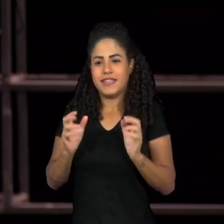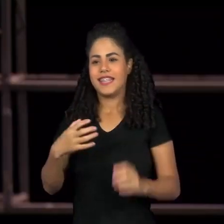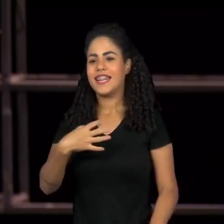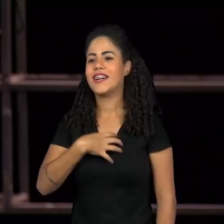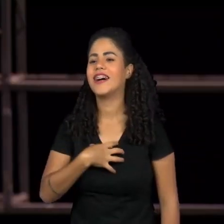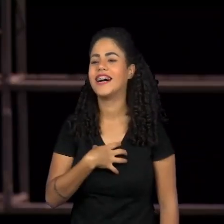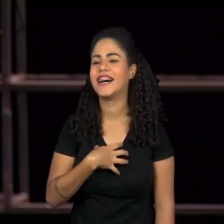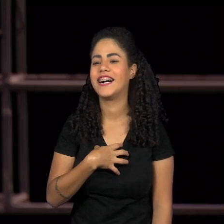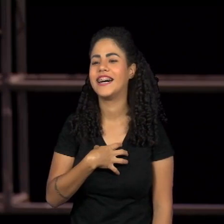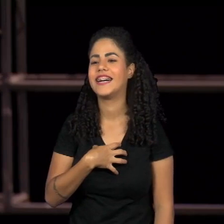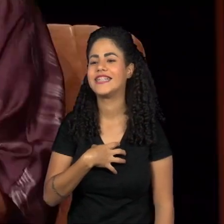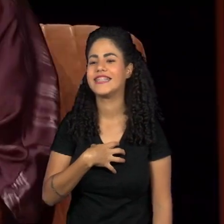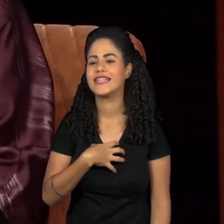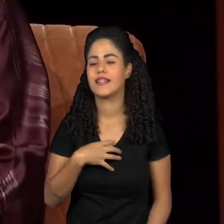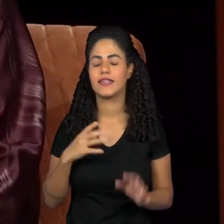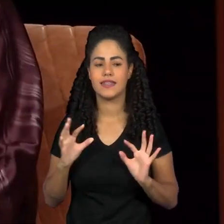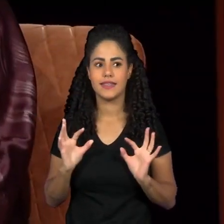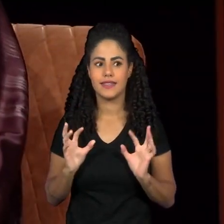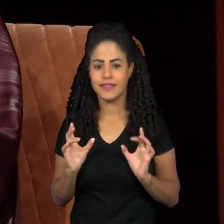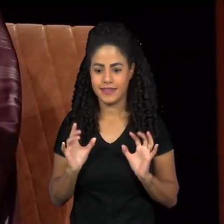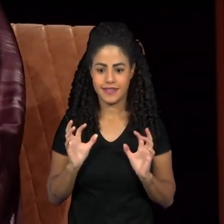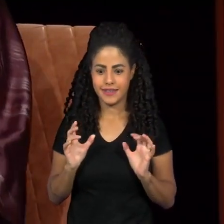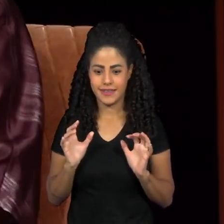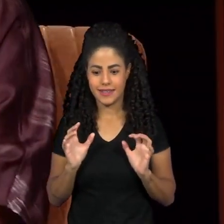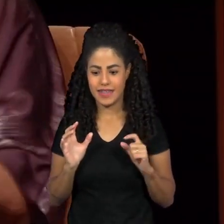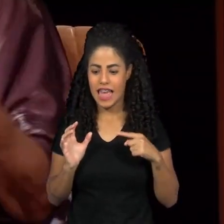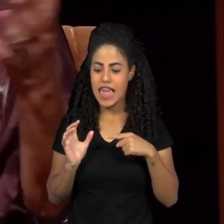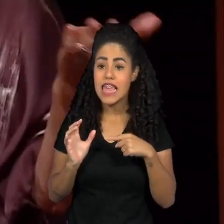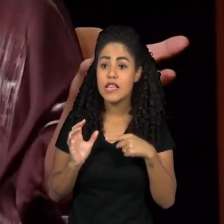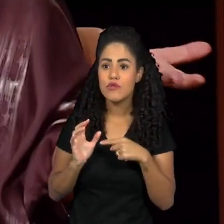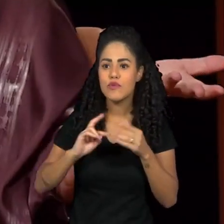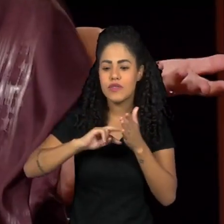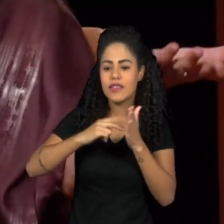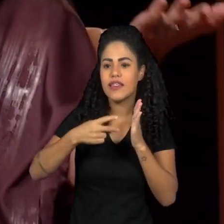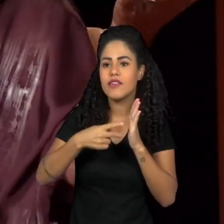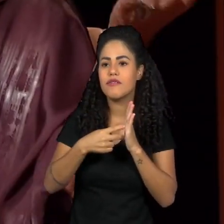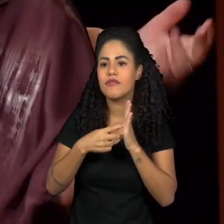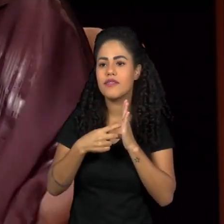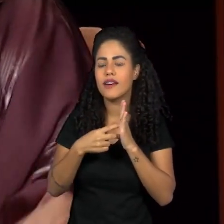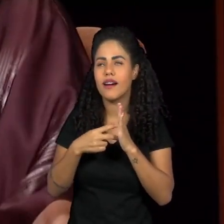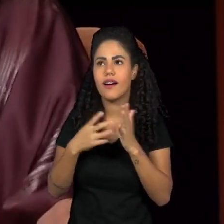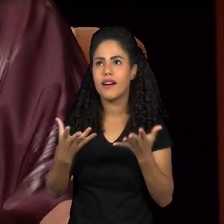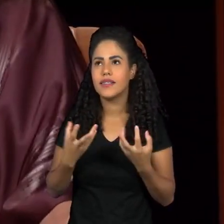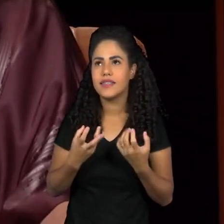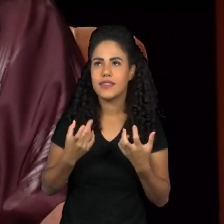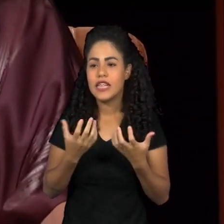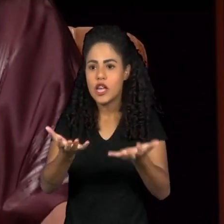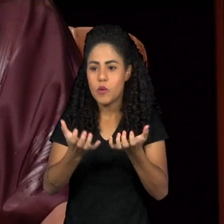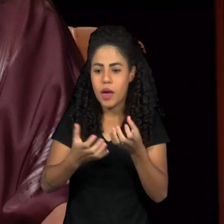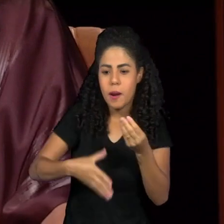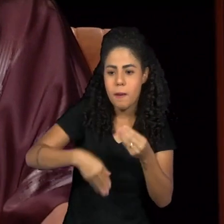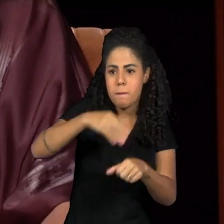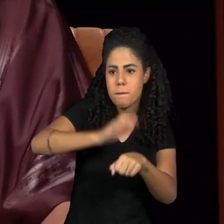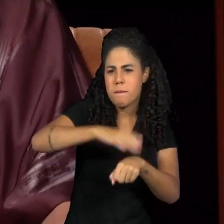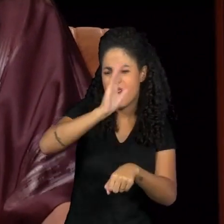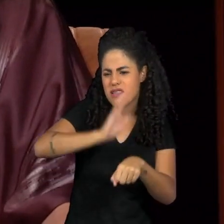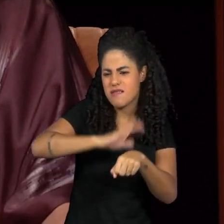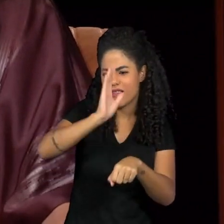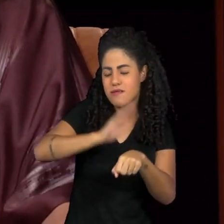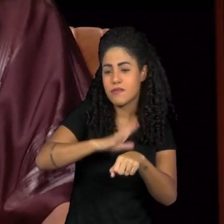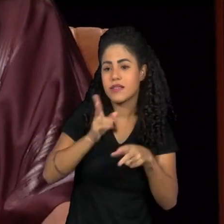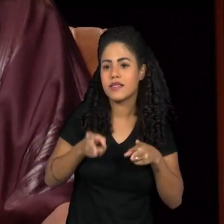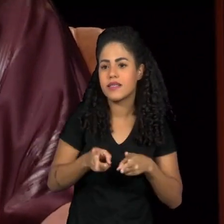que a Denise fala, tem sempre né? E aí, olha isso, né? Eles vão